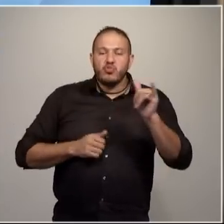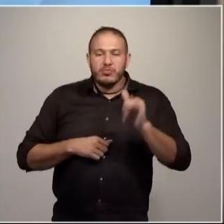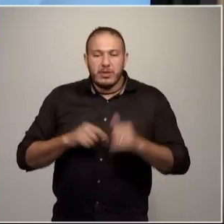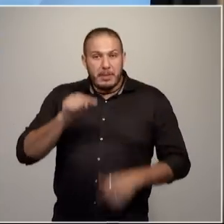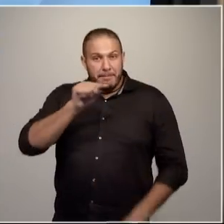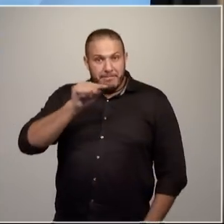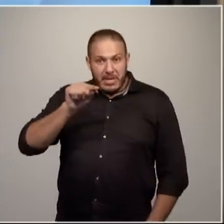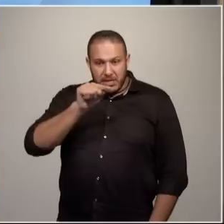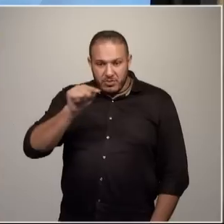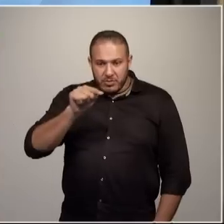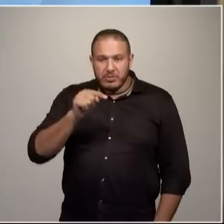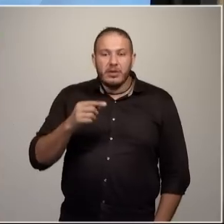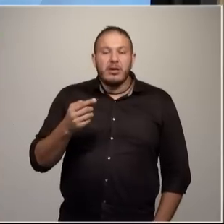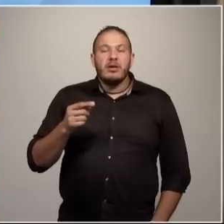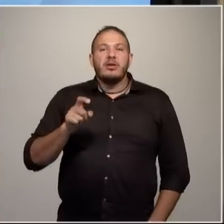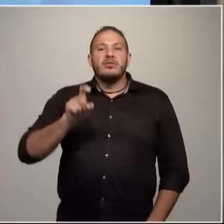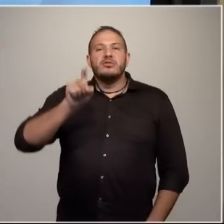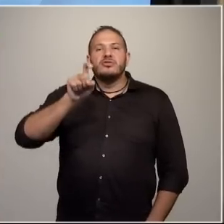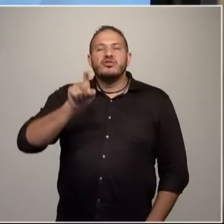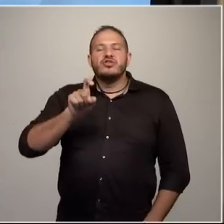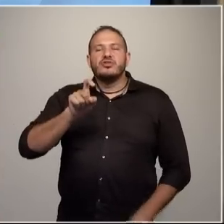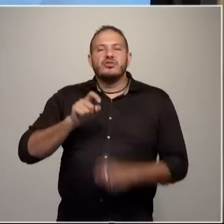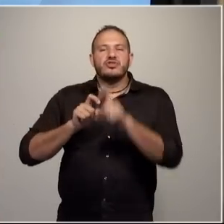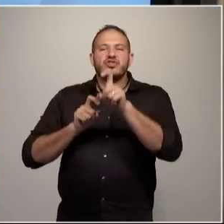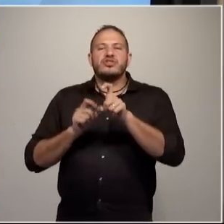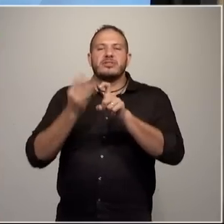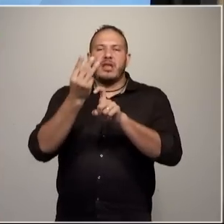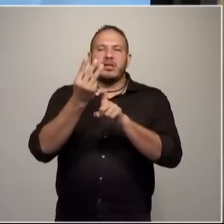menos x3,